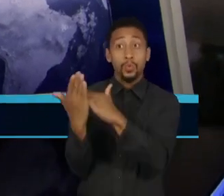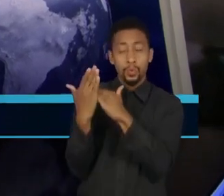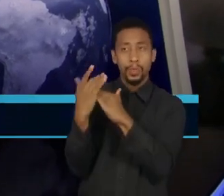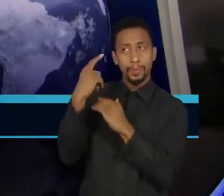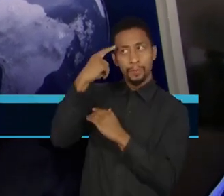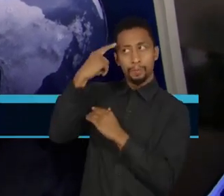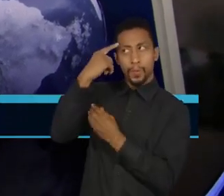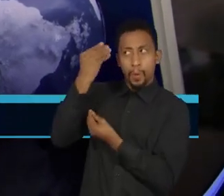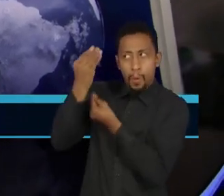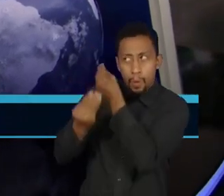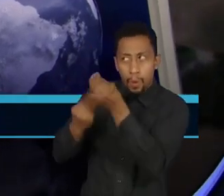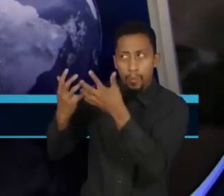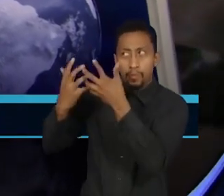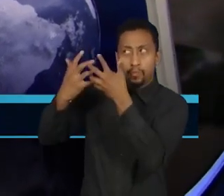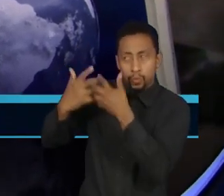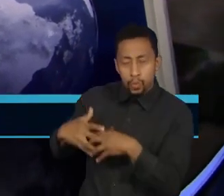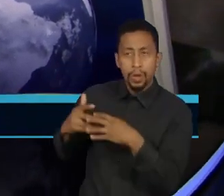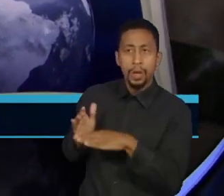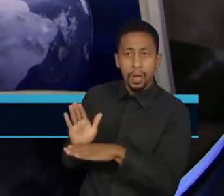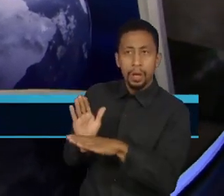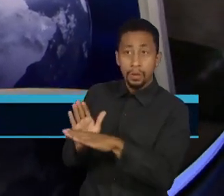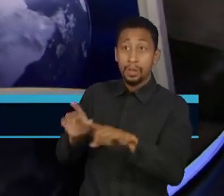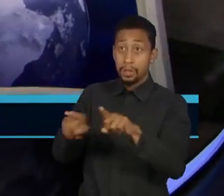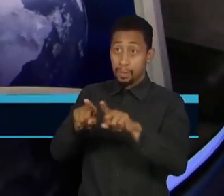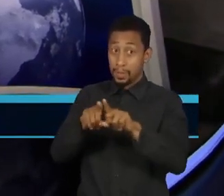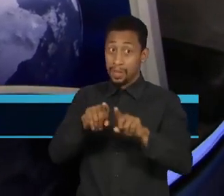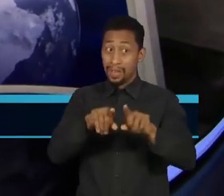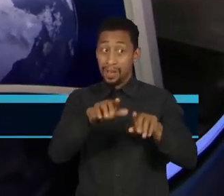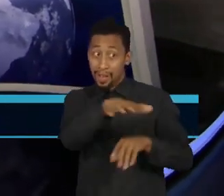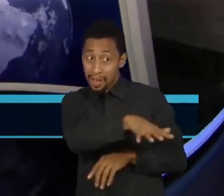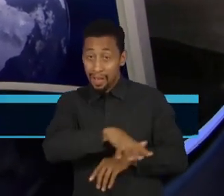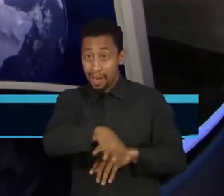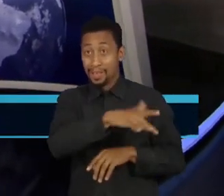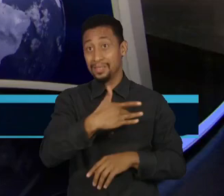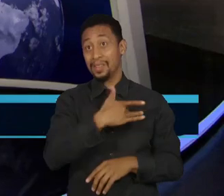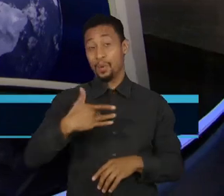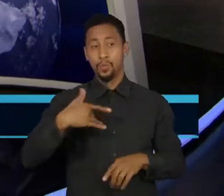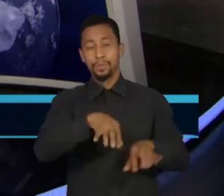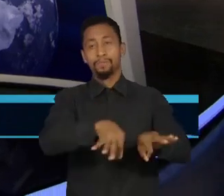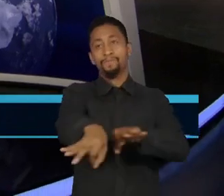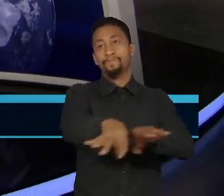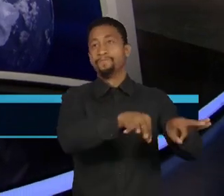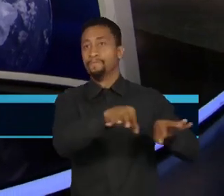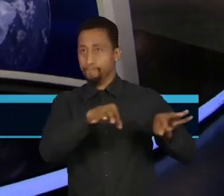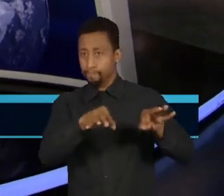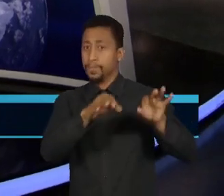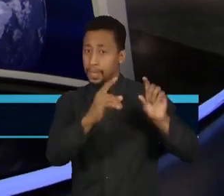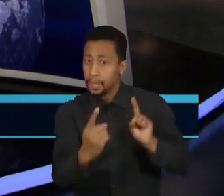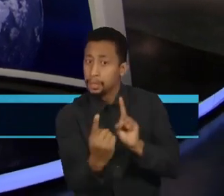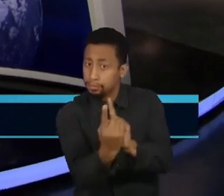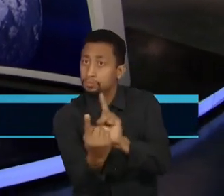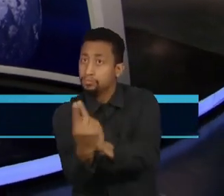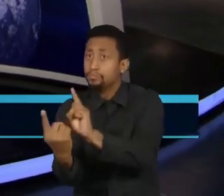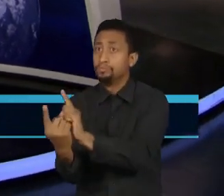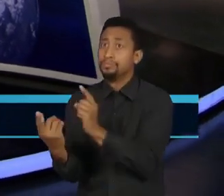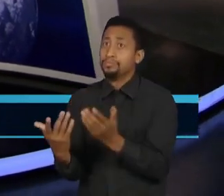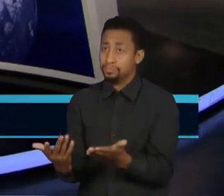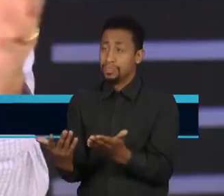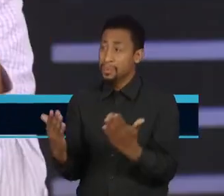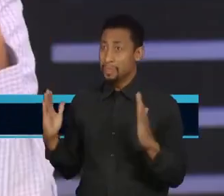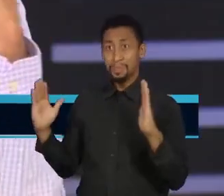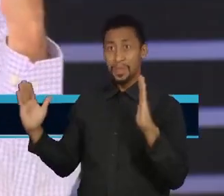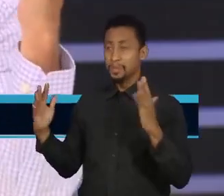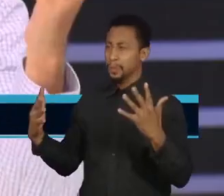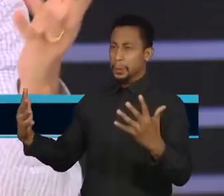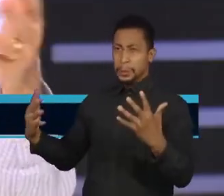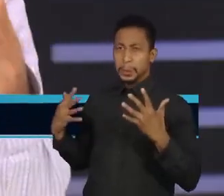disso e preparar sistema de saúde para isso, porque isso, sem dúvida, é uma nova doença. Não